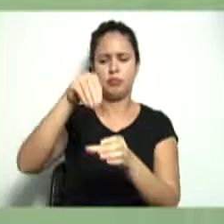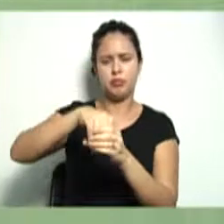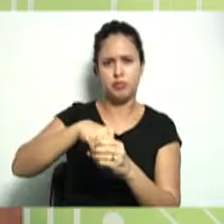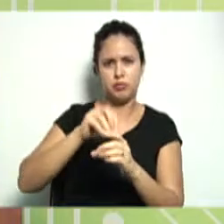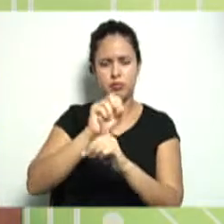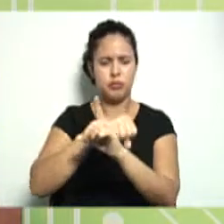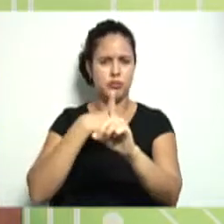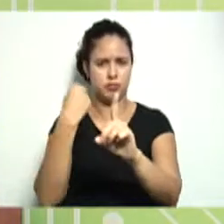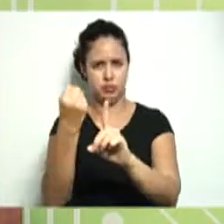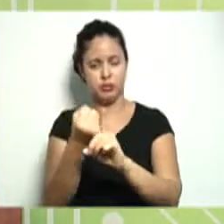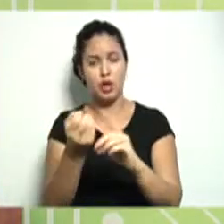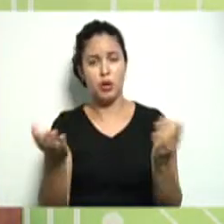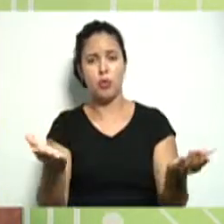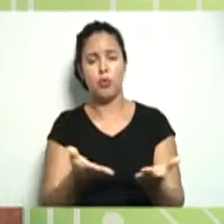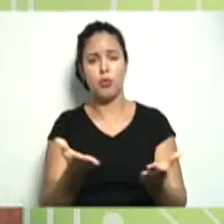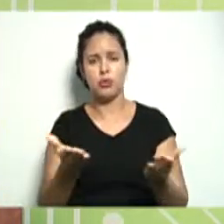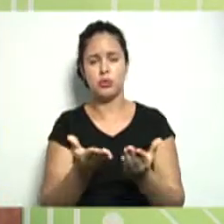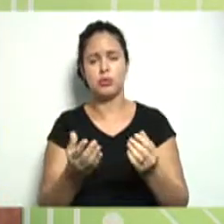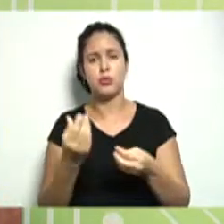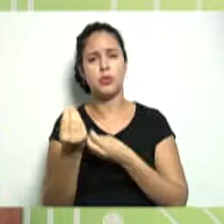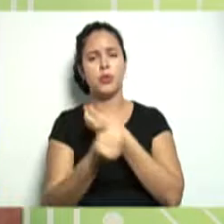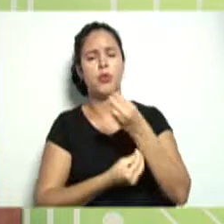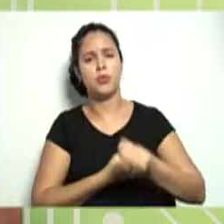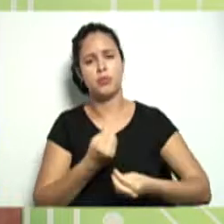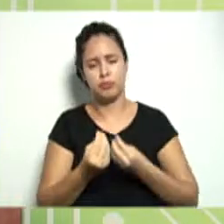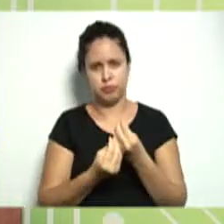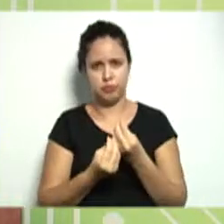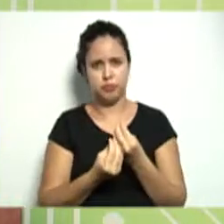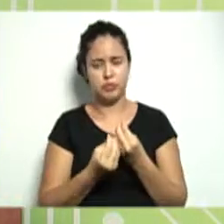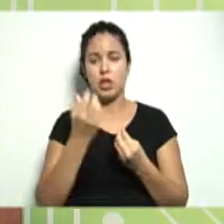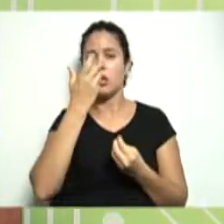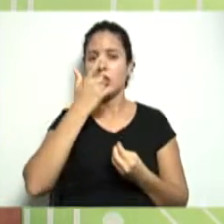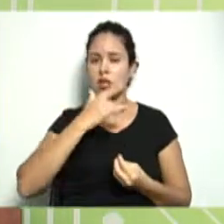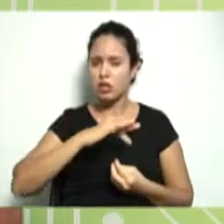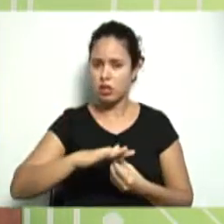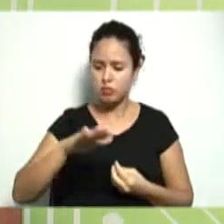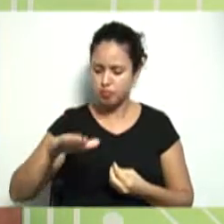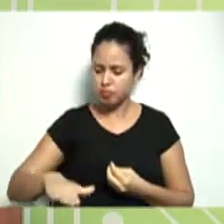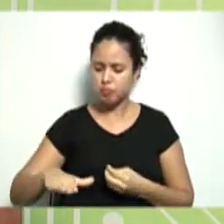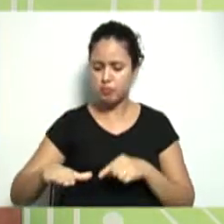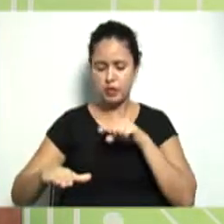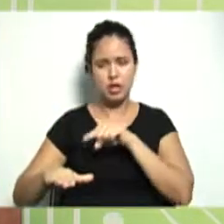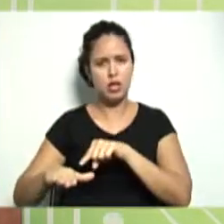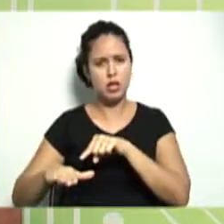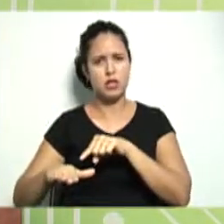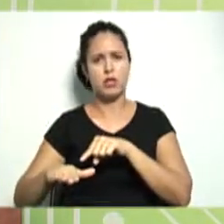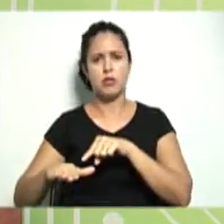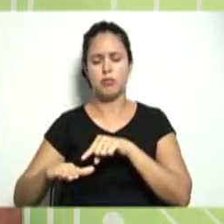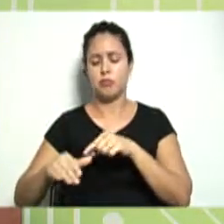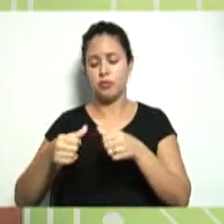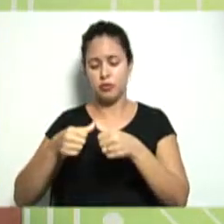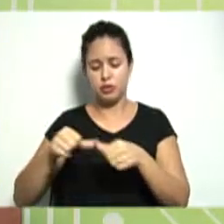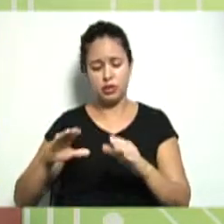essa forma? Essa forma é que a criança ela é muito pequena, ela fica em casa ou ela vai para a